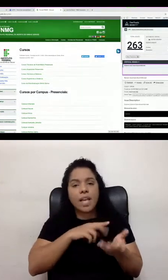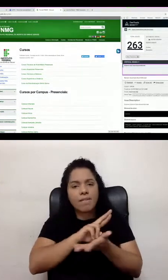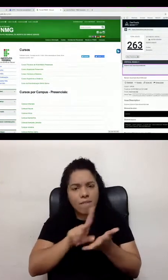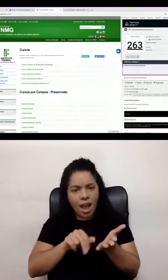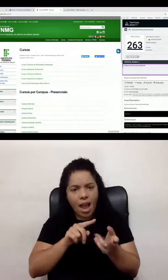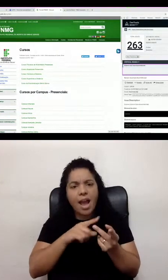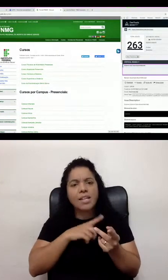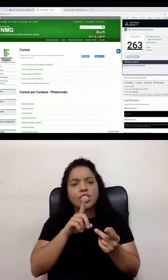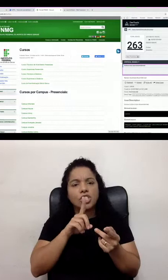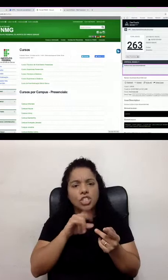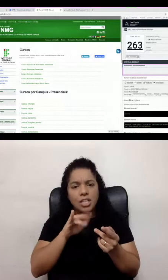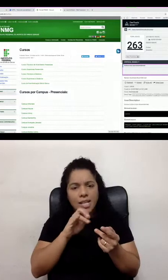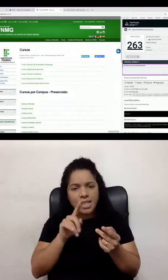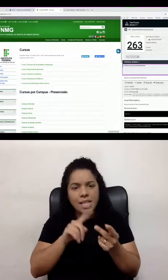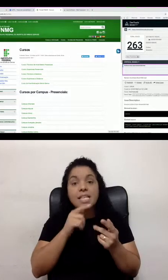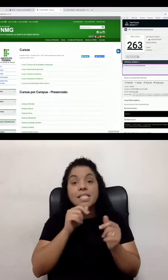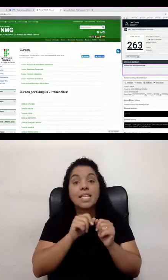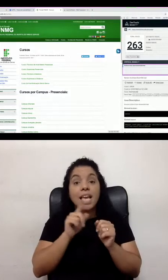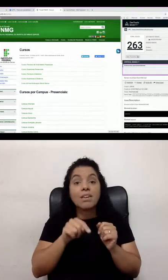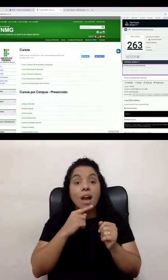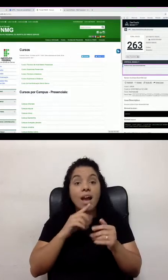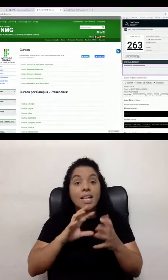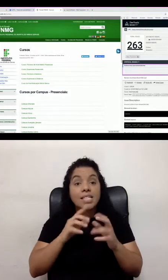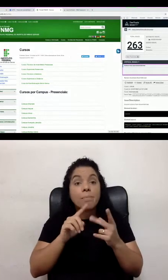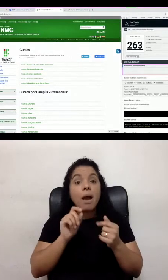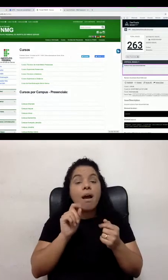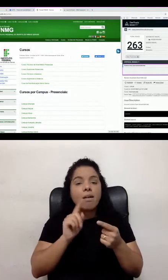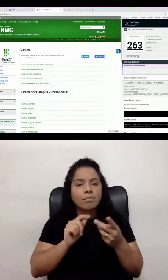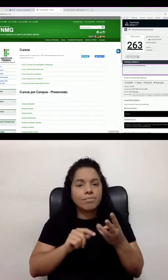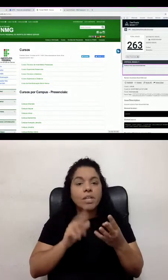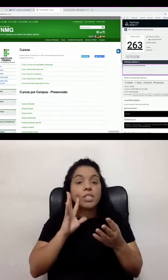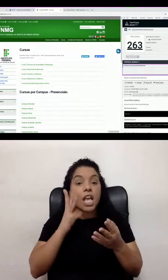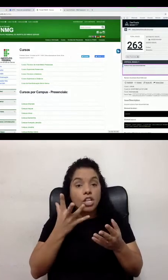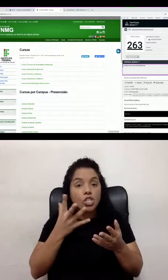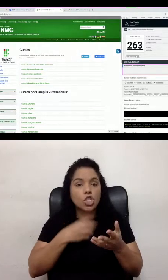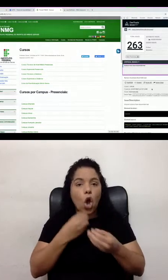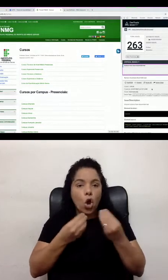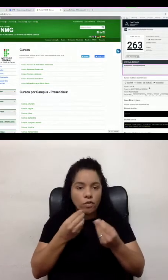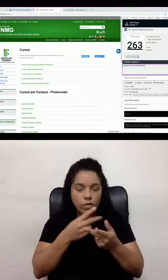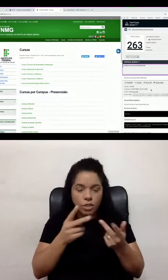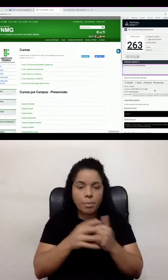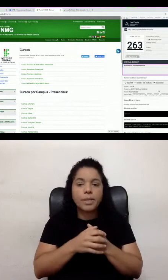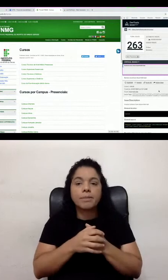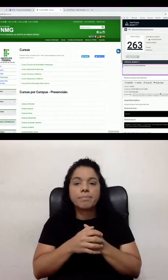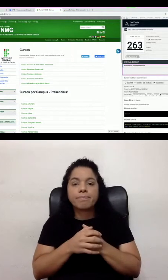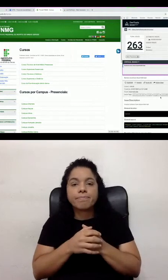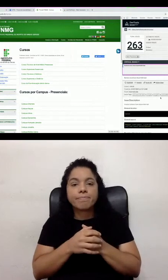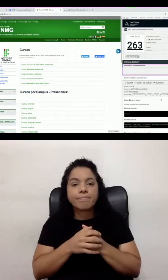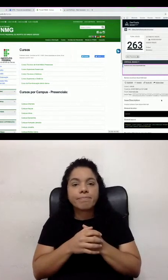várias diretrizes e ele te fala, ó, esse bug é tal, você resolve de tal maneira, tá?